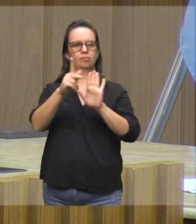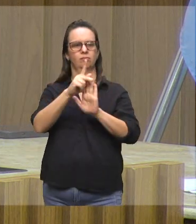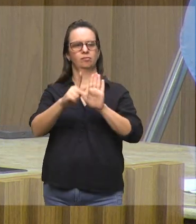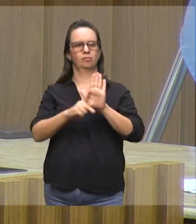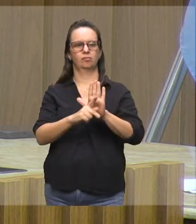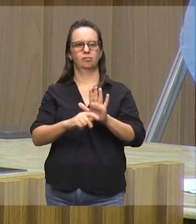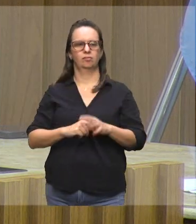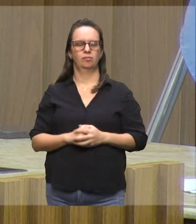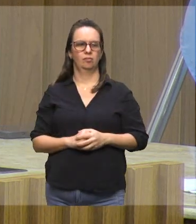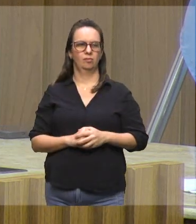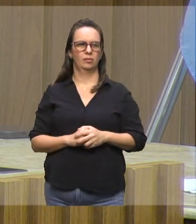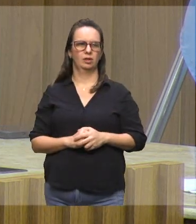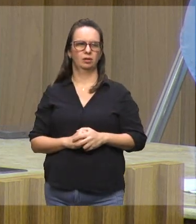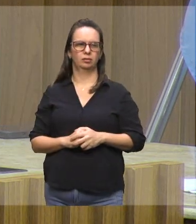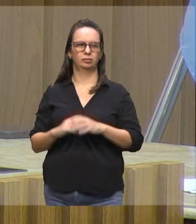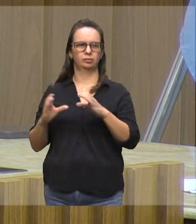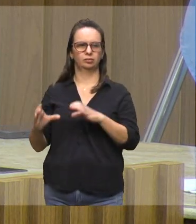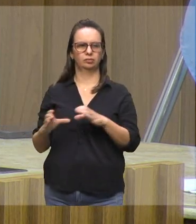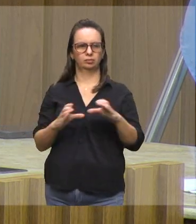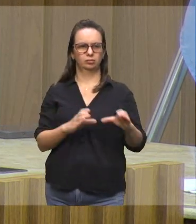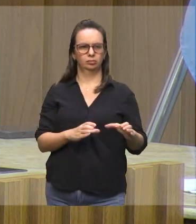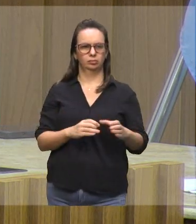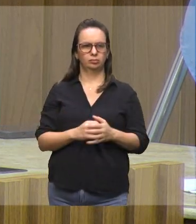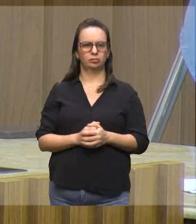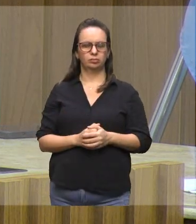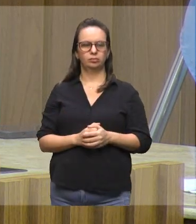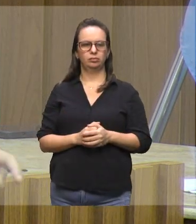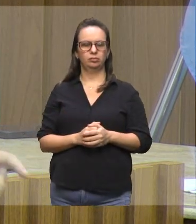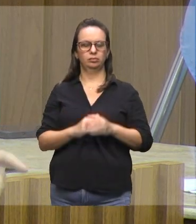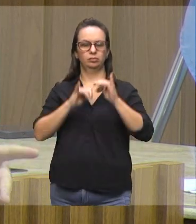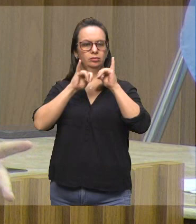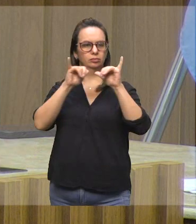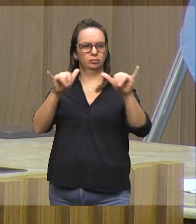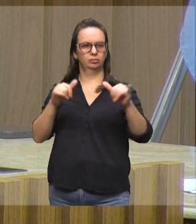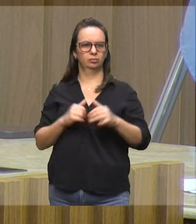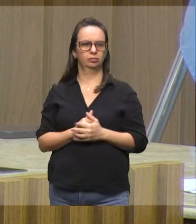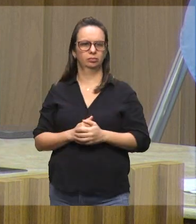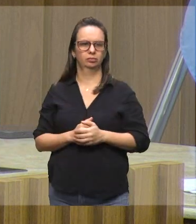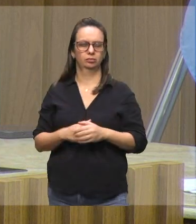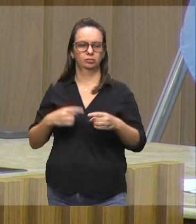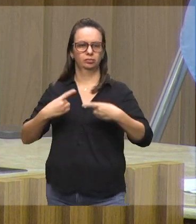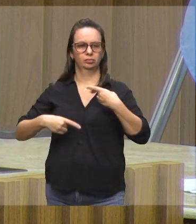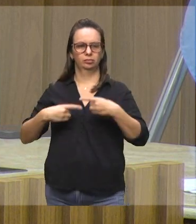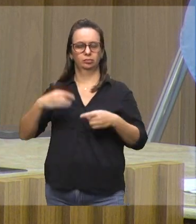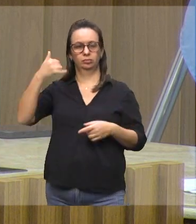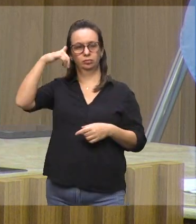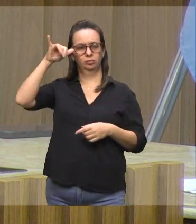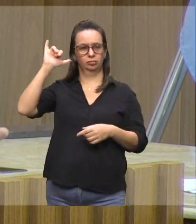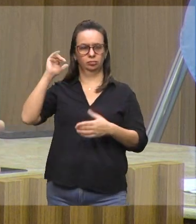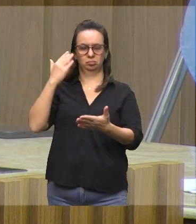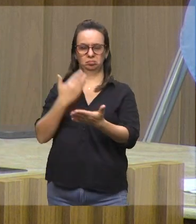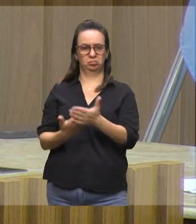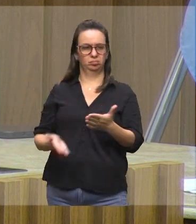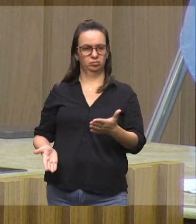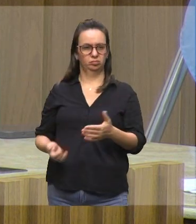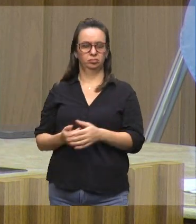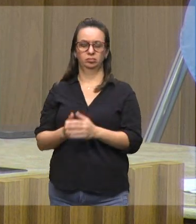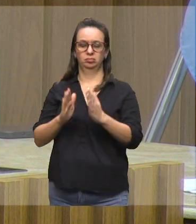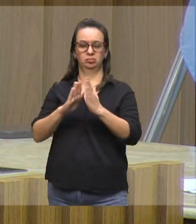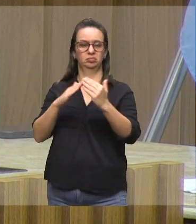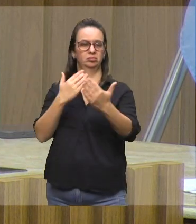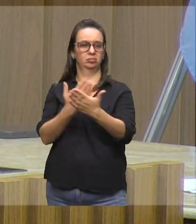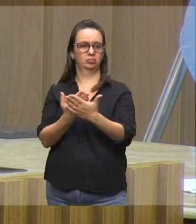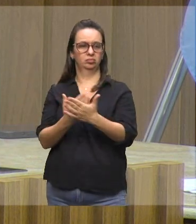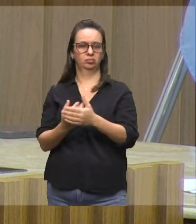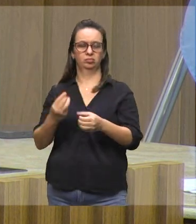que institui a política de prevenção à evasão e abandono escolar no nosso município. É um projeto que, de forma